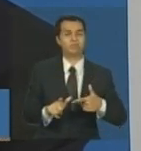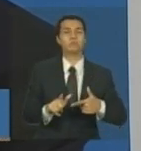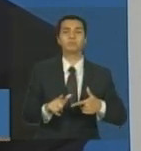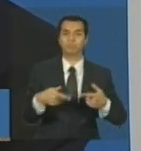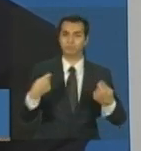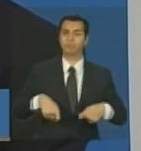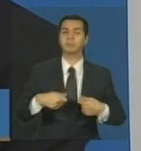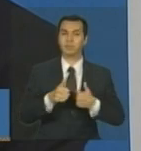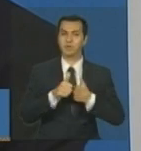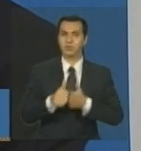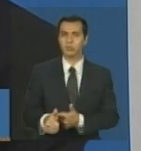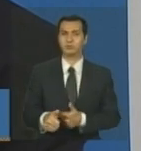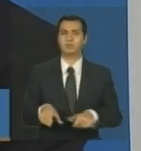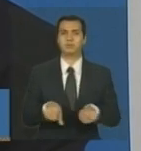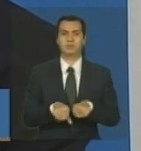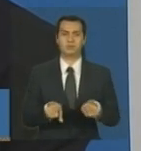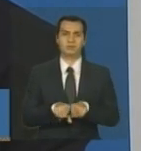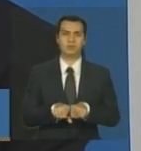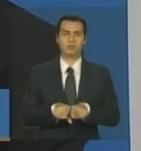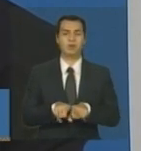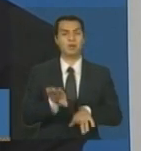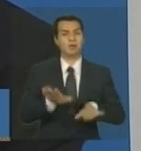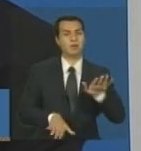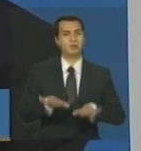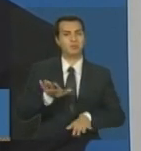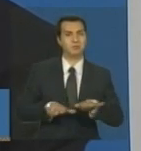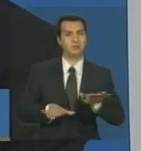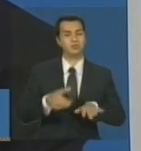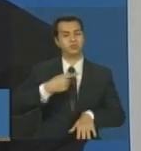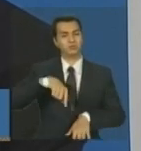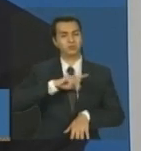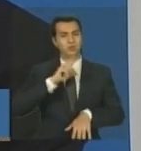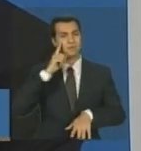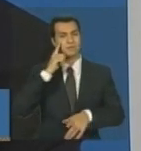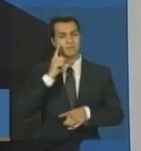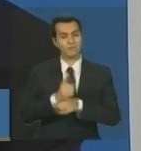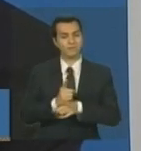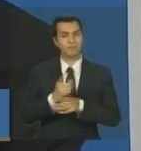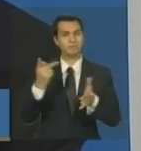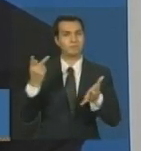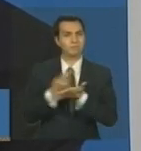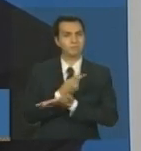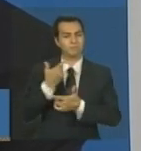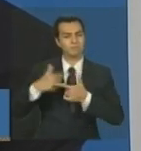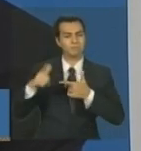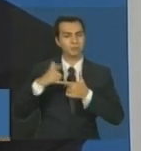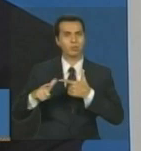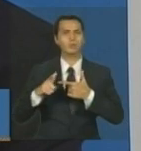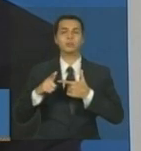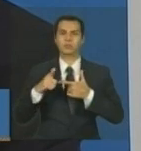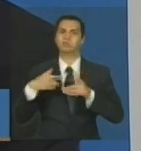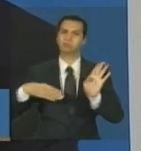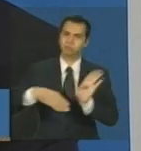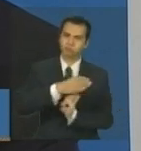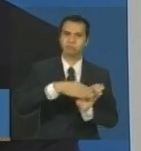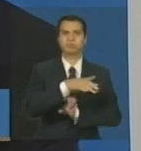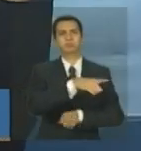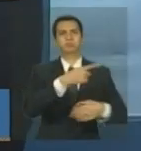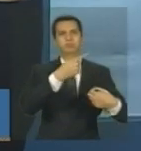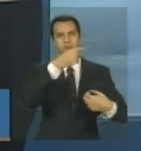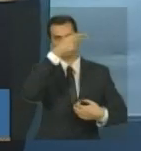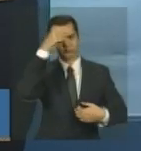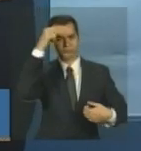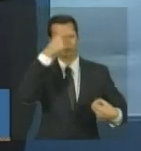são acompanhados e, eventualmente, a gente remete recomendações e orientações aos municípios. A partir do momento em que o